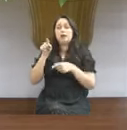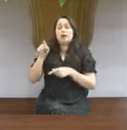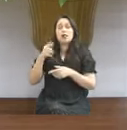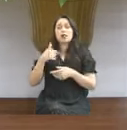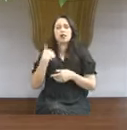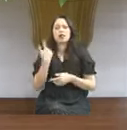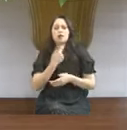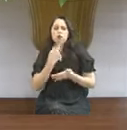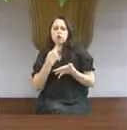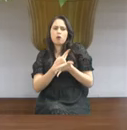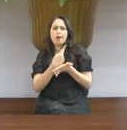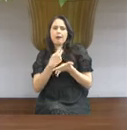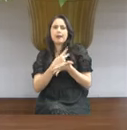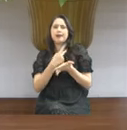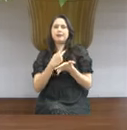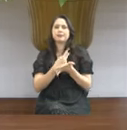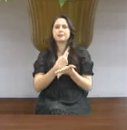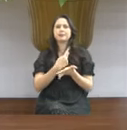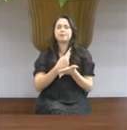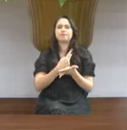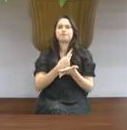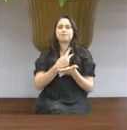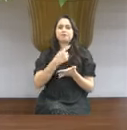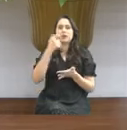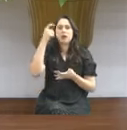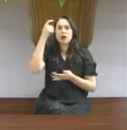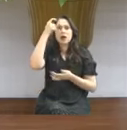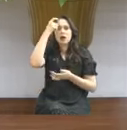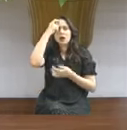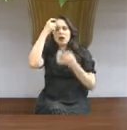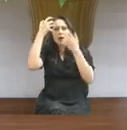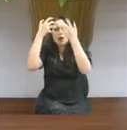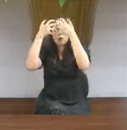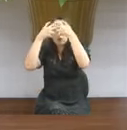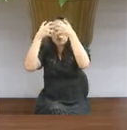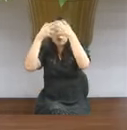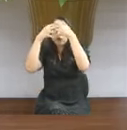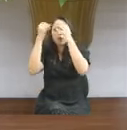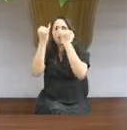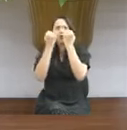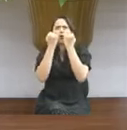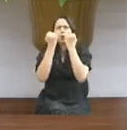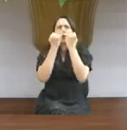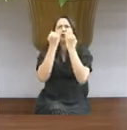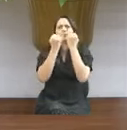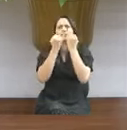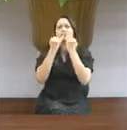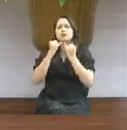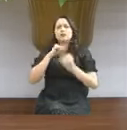Está enchendo a nossa mente de informações não produtivas.